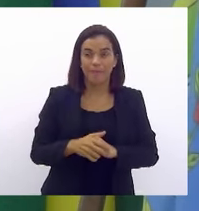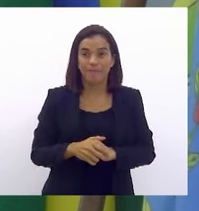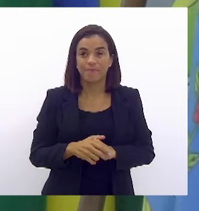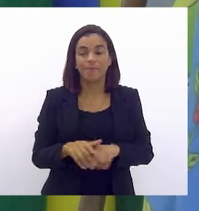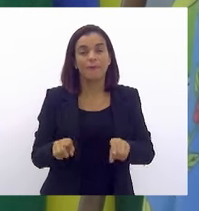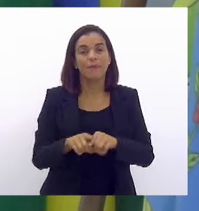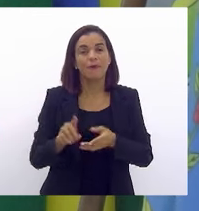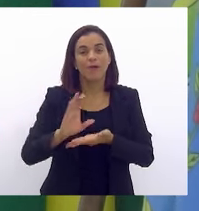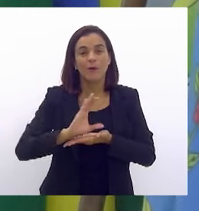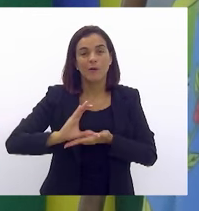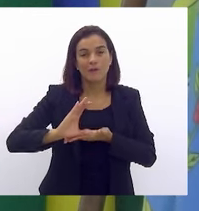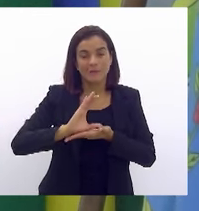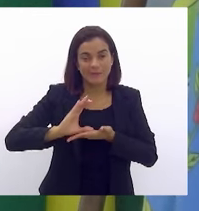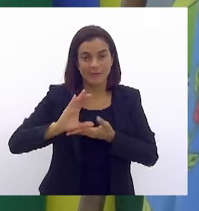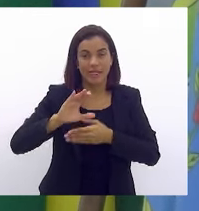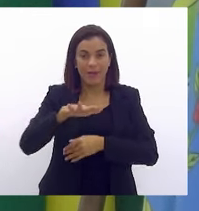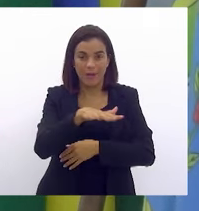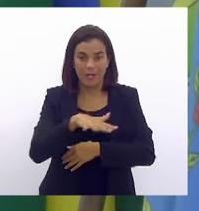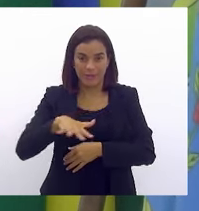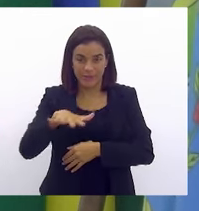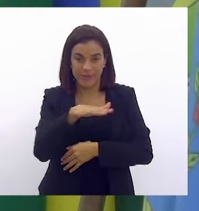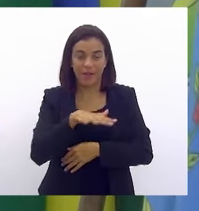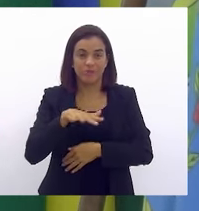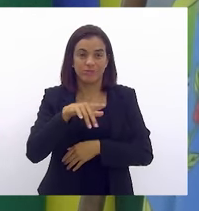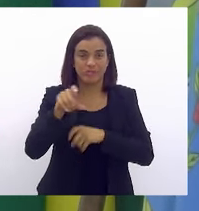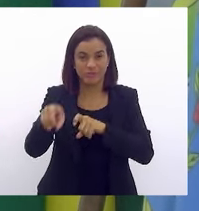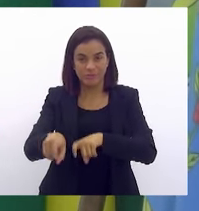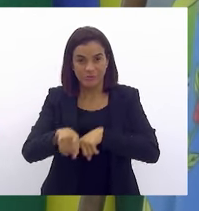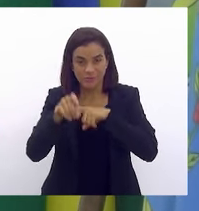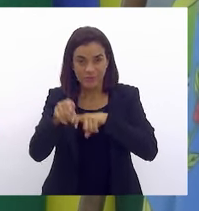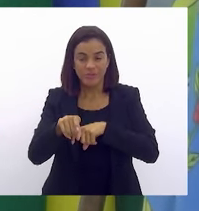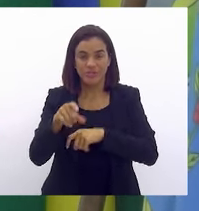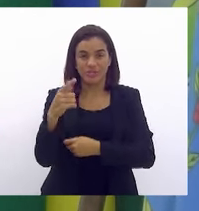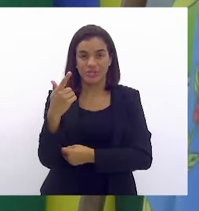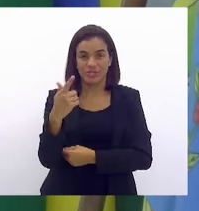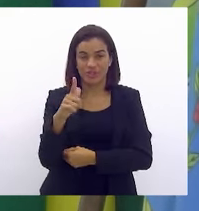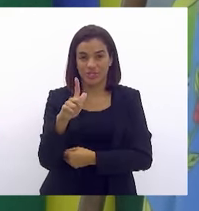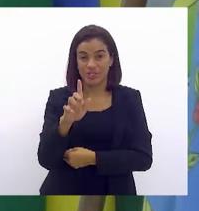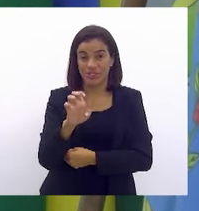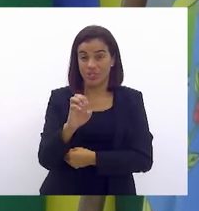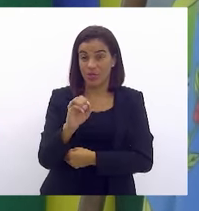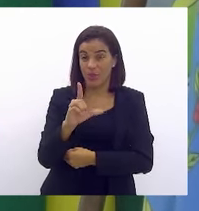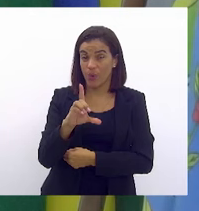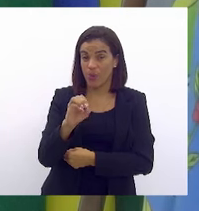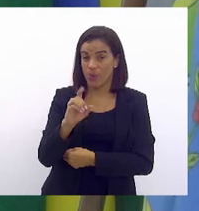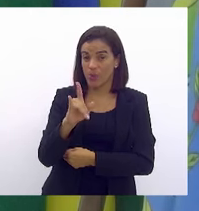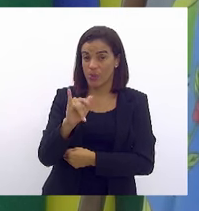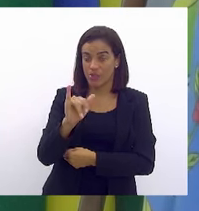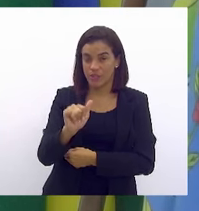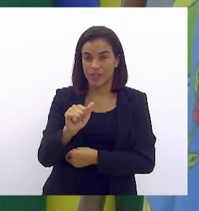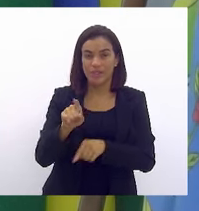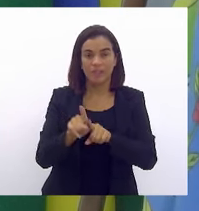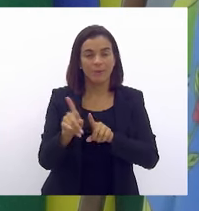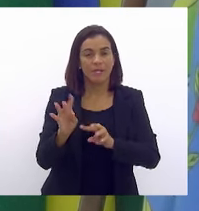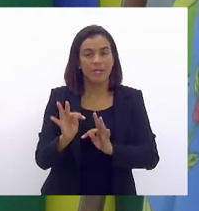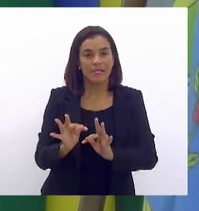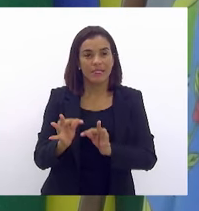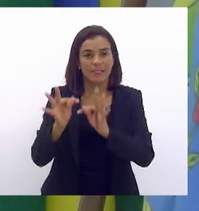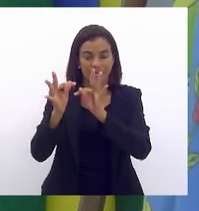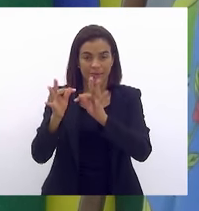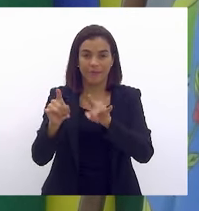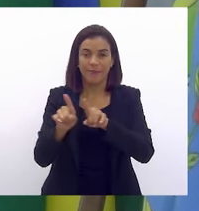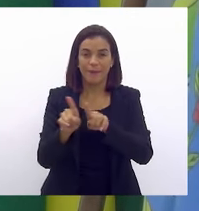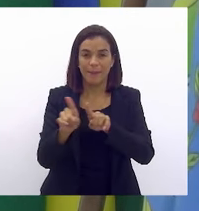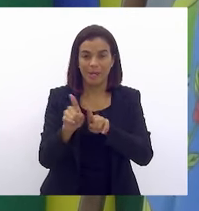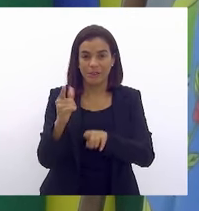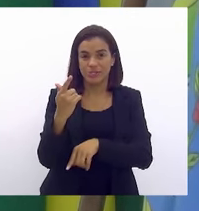de Engenharia, Agronomia, Geologia, Meteorologia, os tecnólogos e os geógrafos